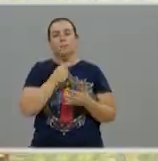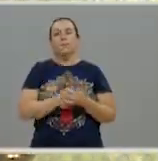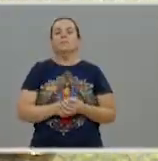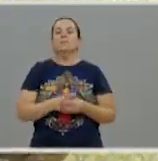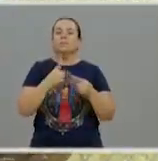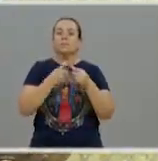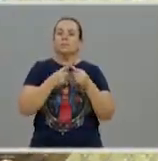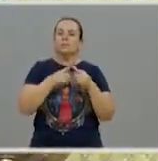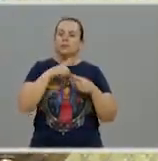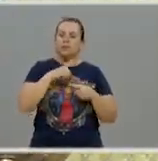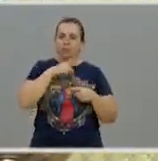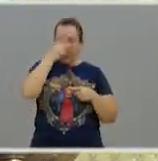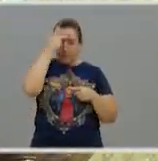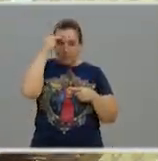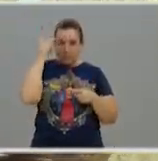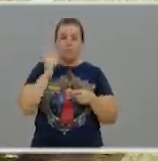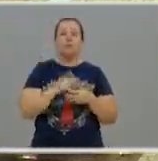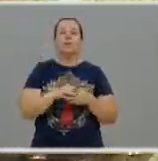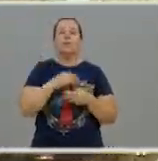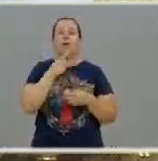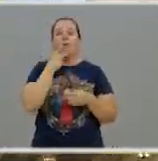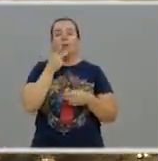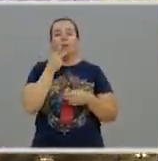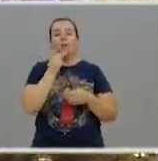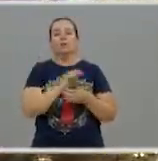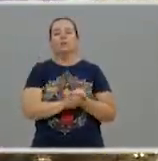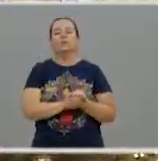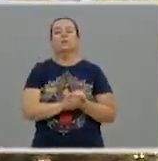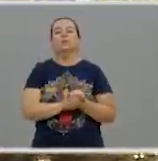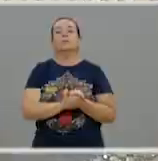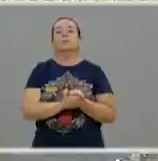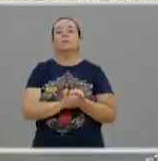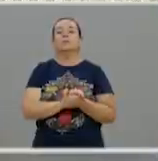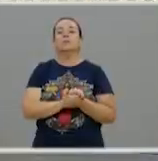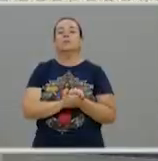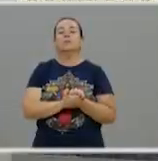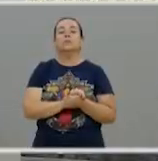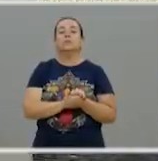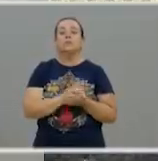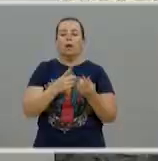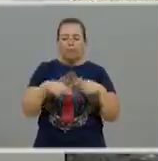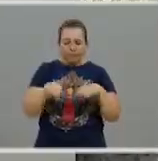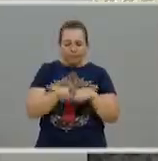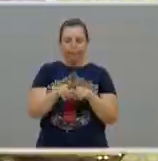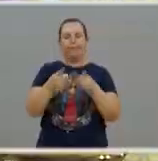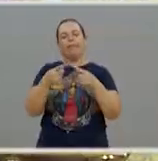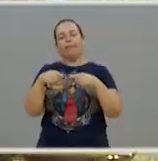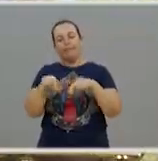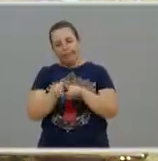escuto críticas, porque padre fulano de tal fica só repetindo o evangelho. Vou falar aqui, padre fulano